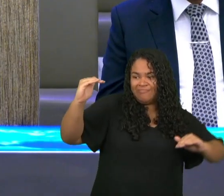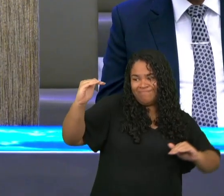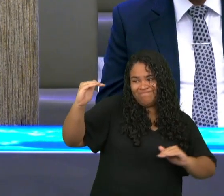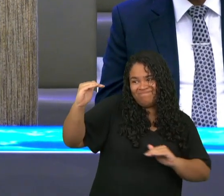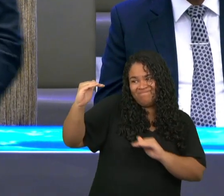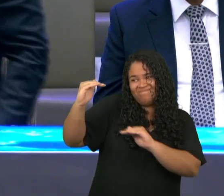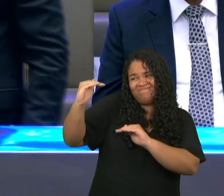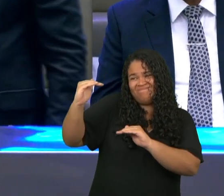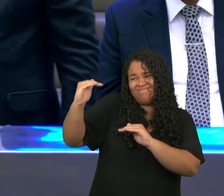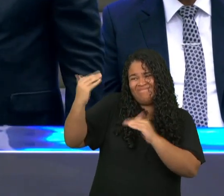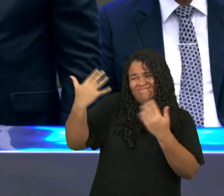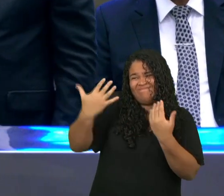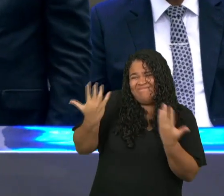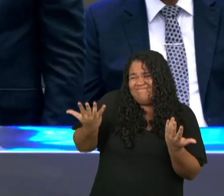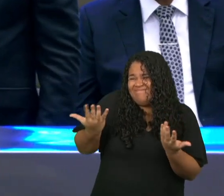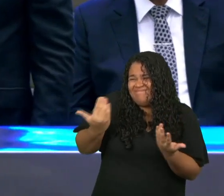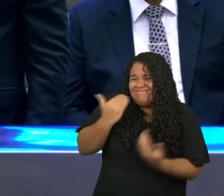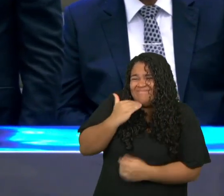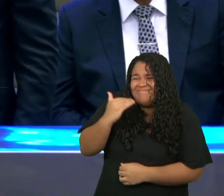Apacenta minhas ovelhas.